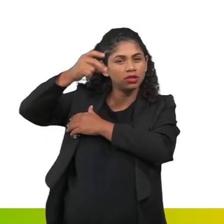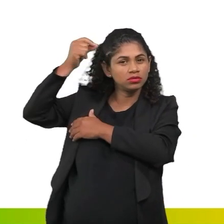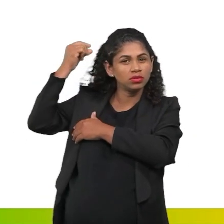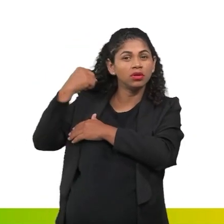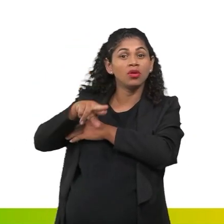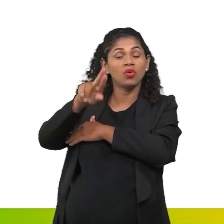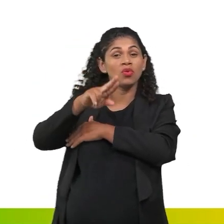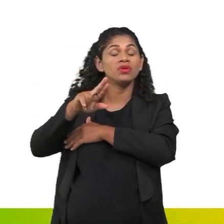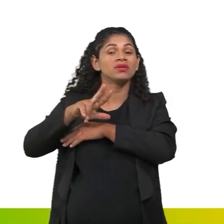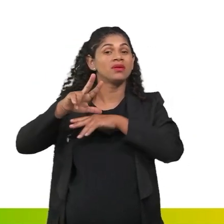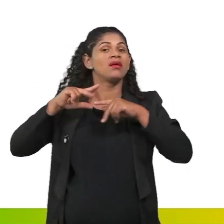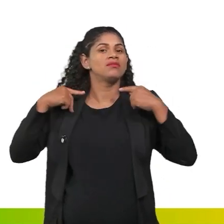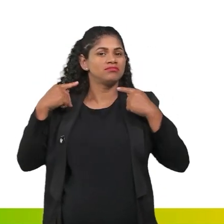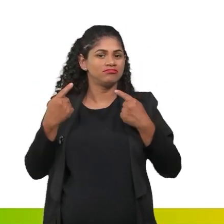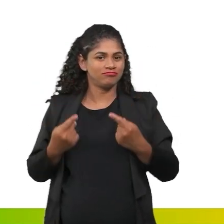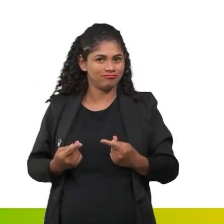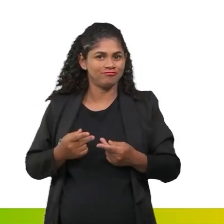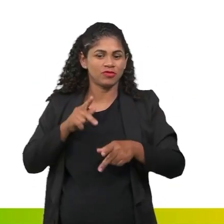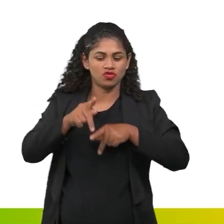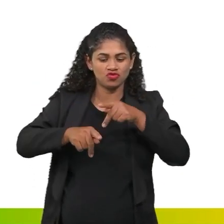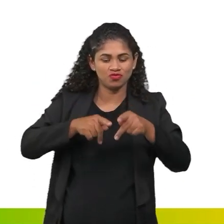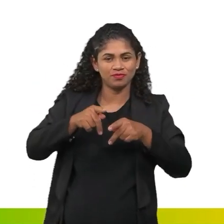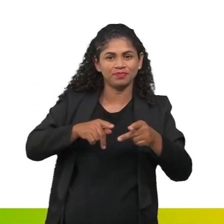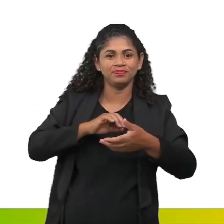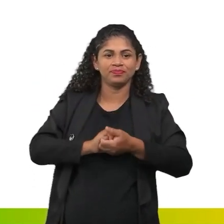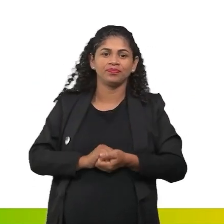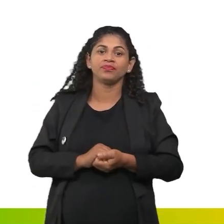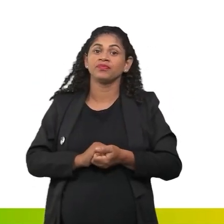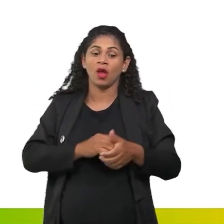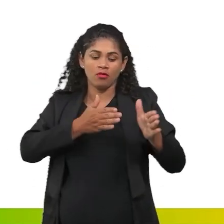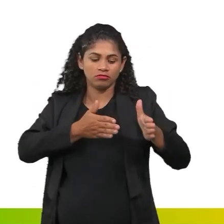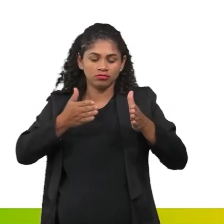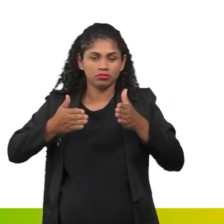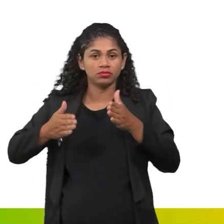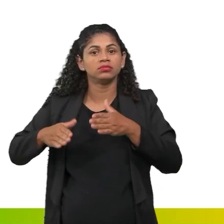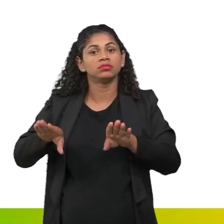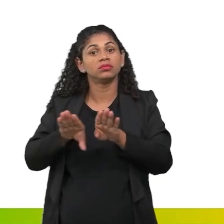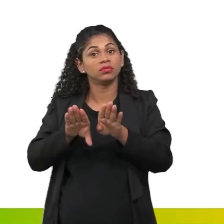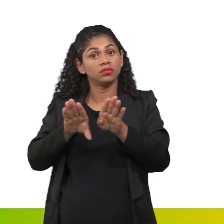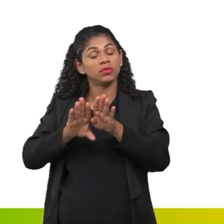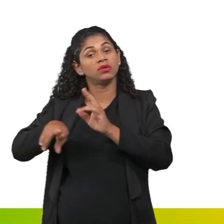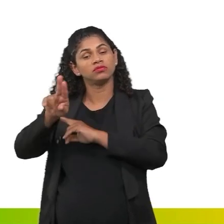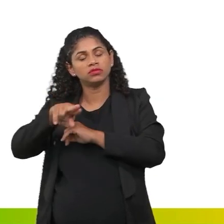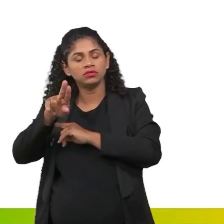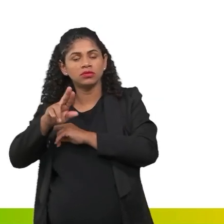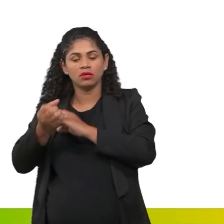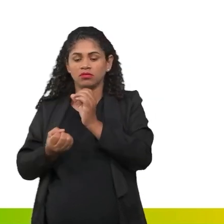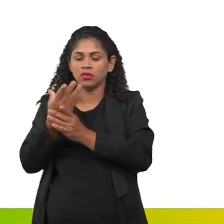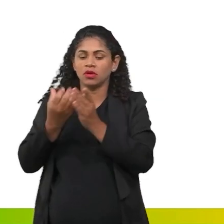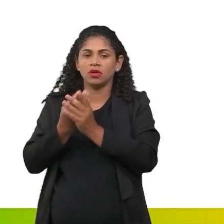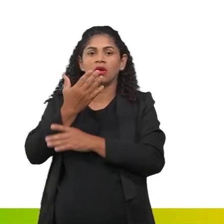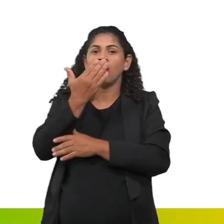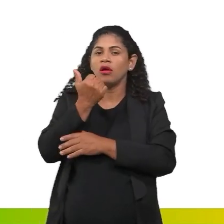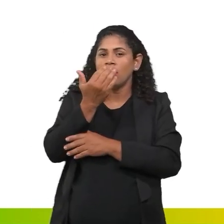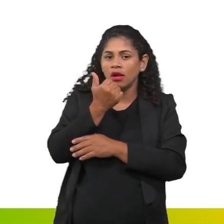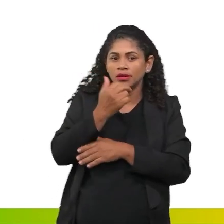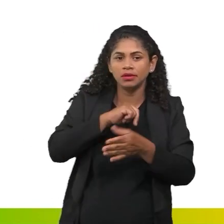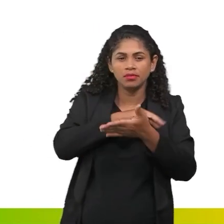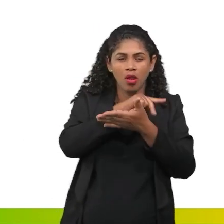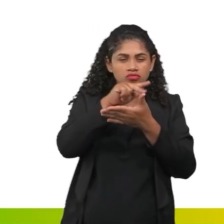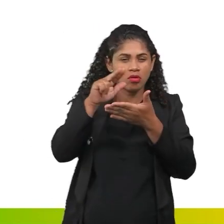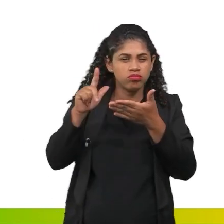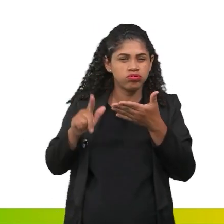pela humanidade. Esse processo também é utilizado na produção de alimentos como queijo, iogurtes, pães, vinhos e